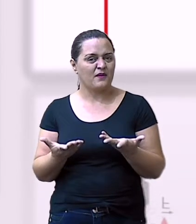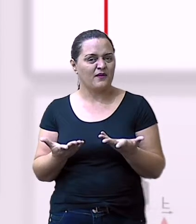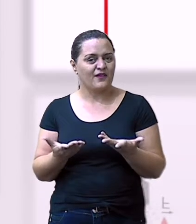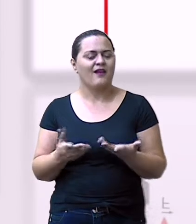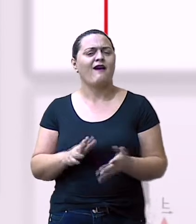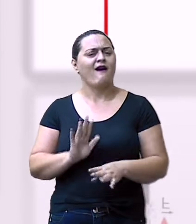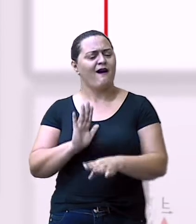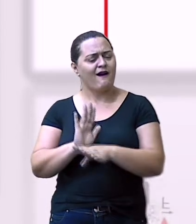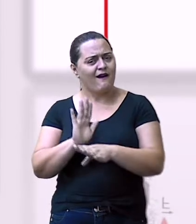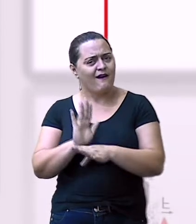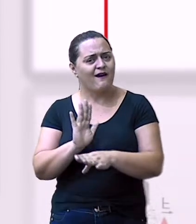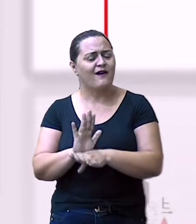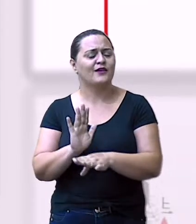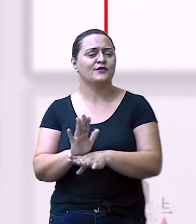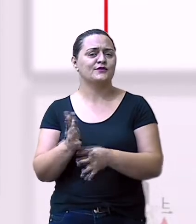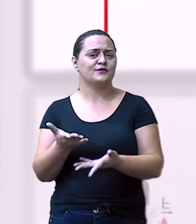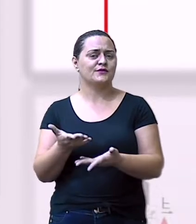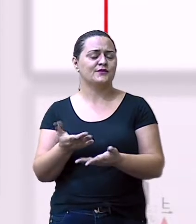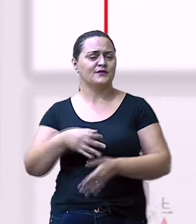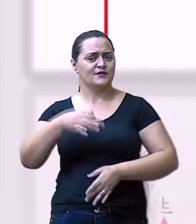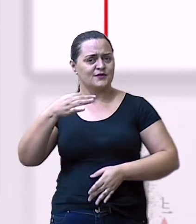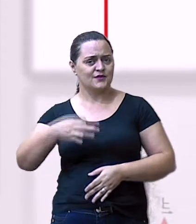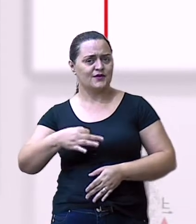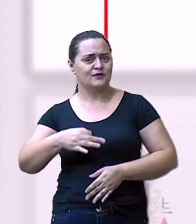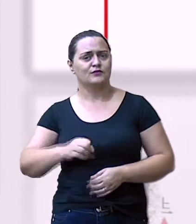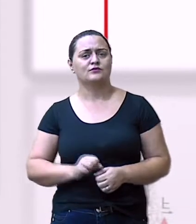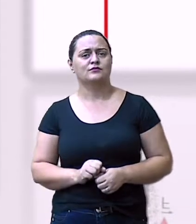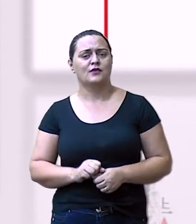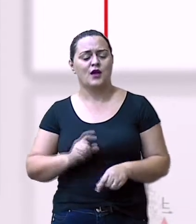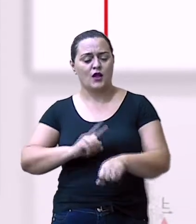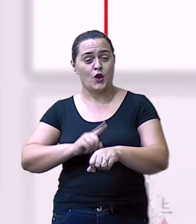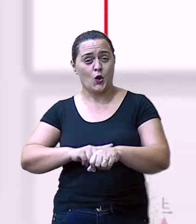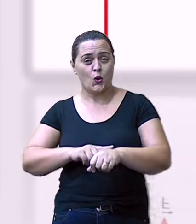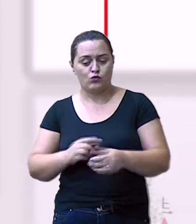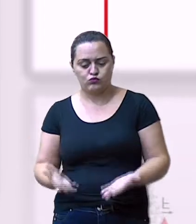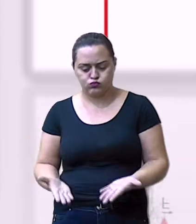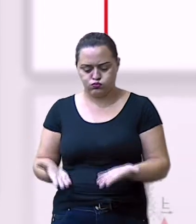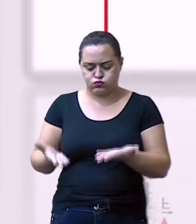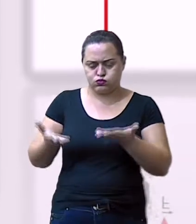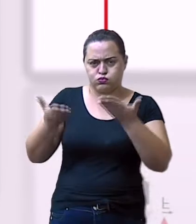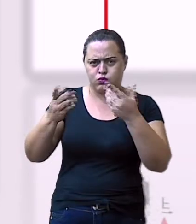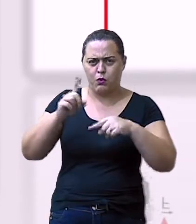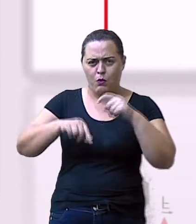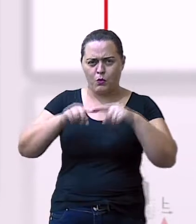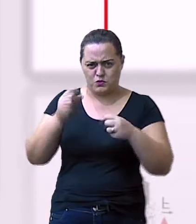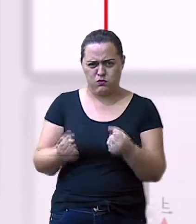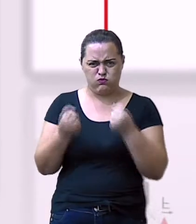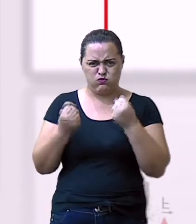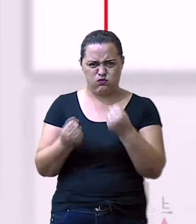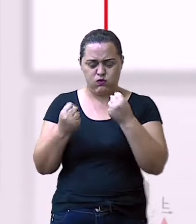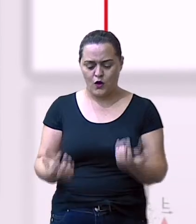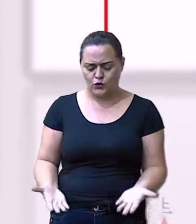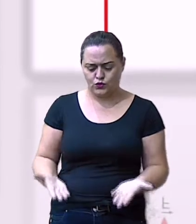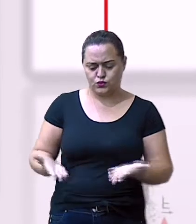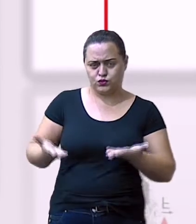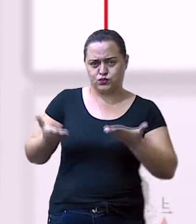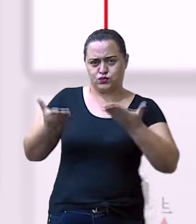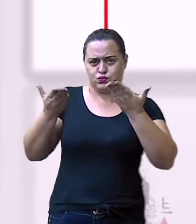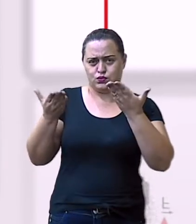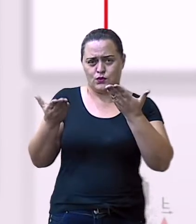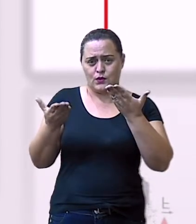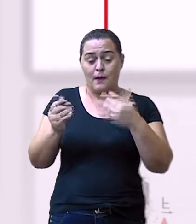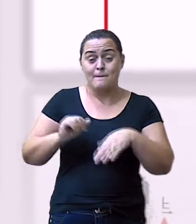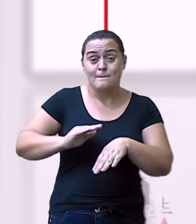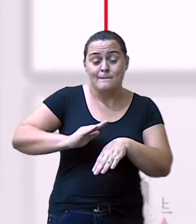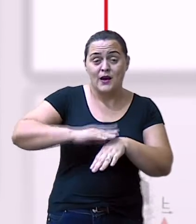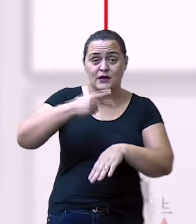que para cada polia móvel empregada, a força que deve ser aplicada fica reduzida pela